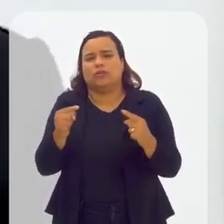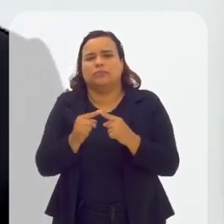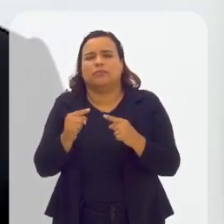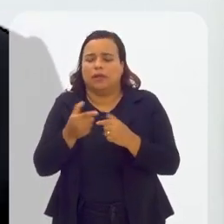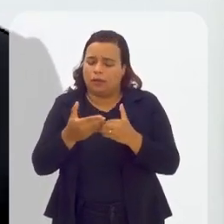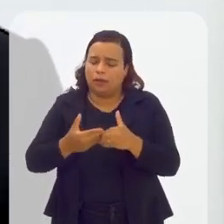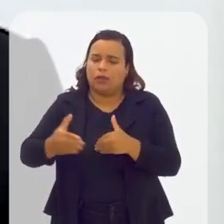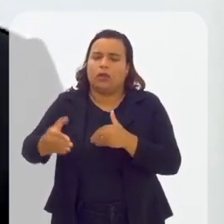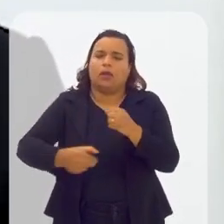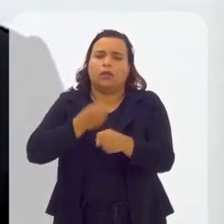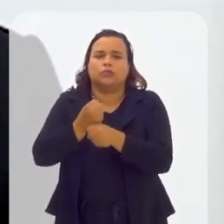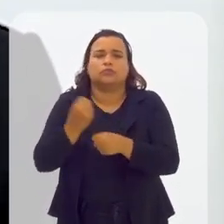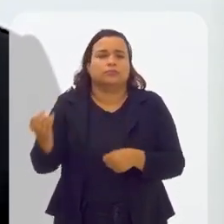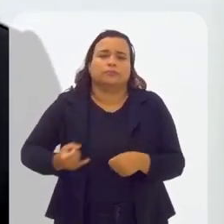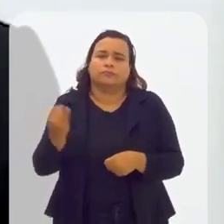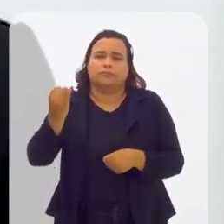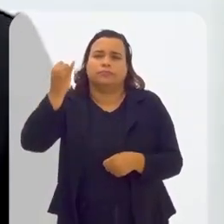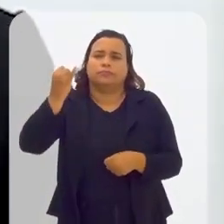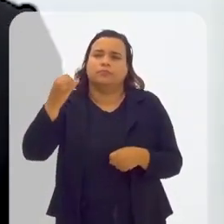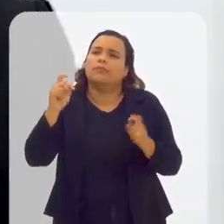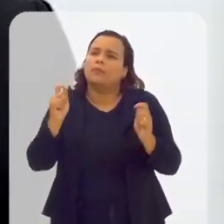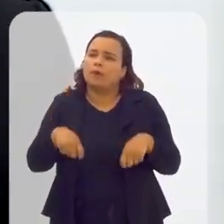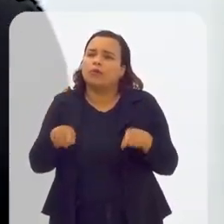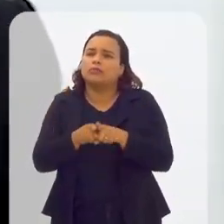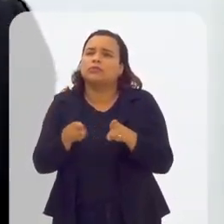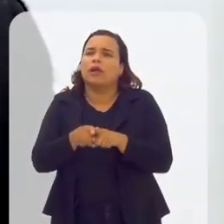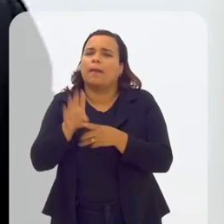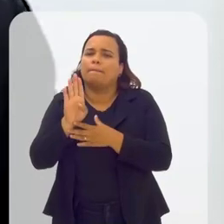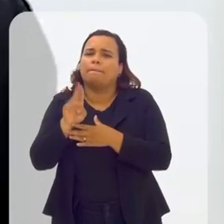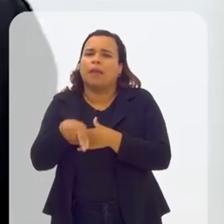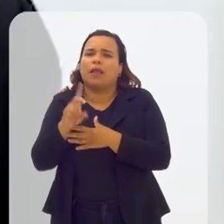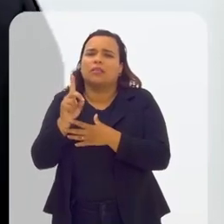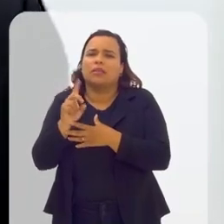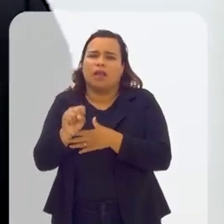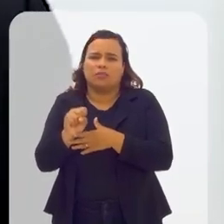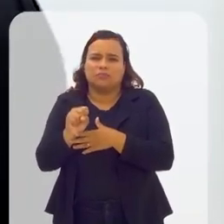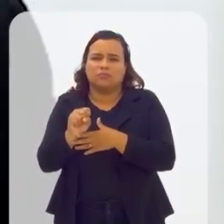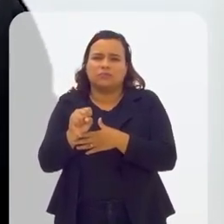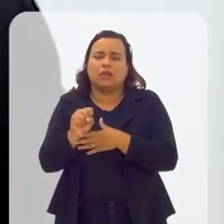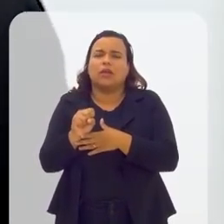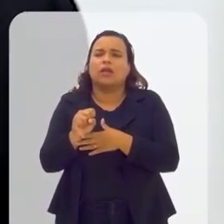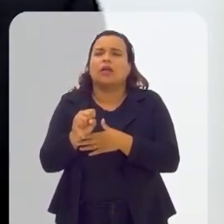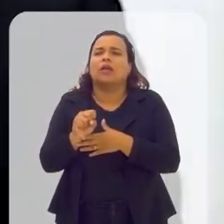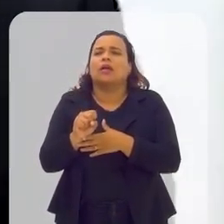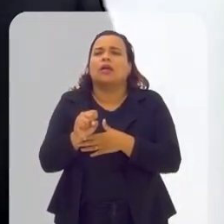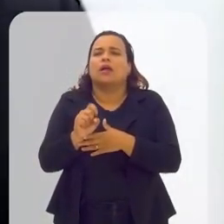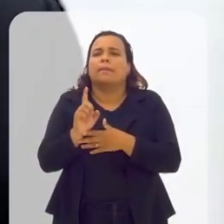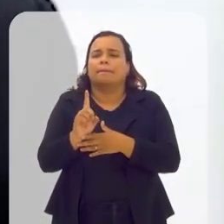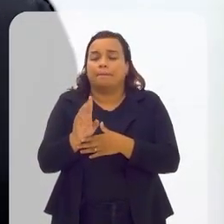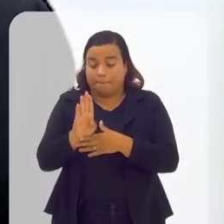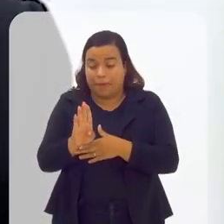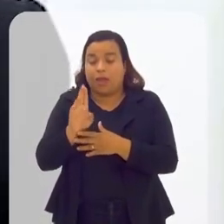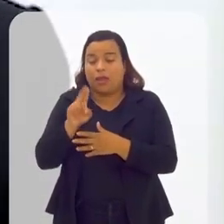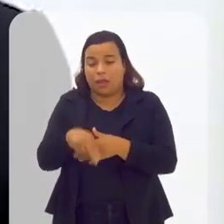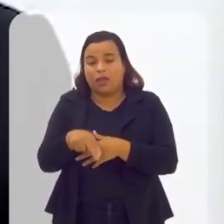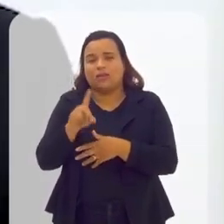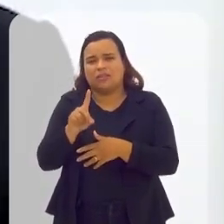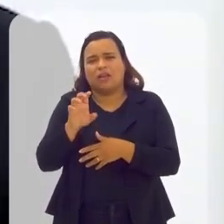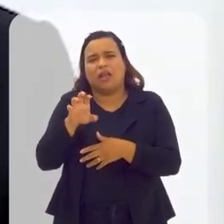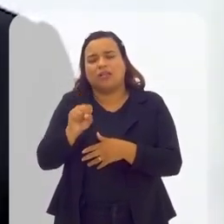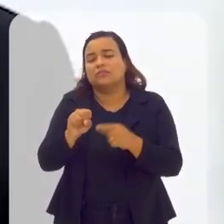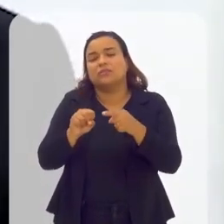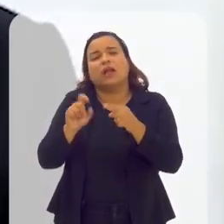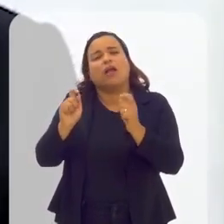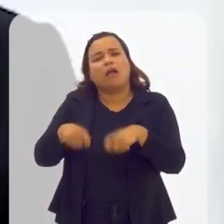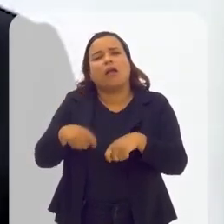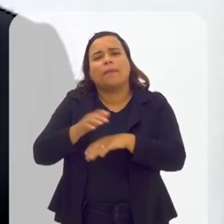partir do ano que vem é fundamental, inclusive, provavelmente o banco, o BNDES, deve ser o organismo